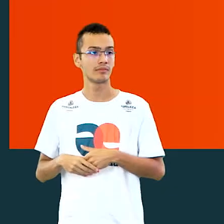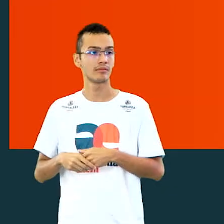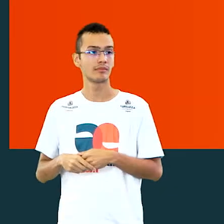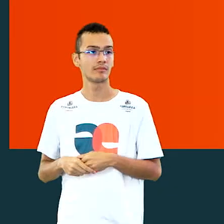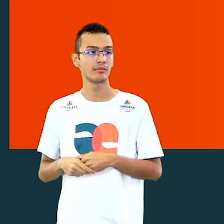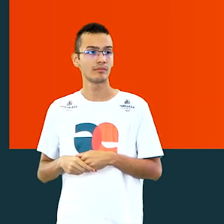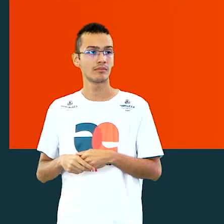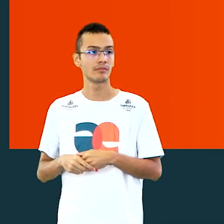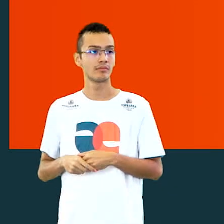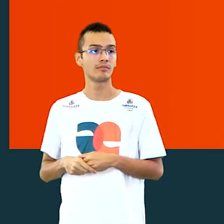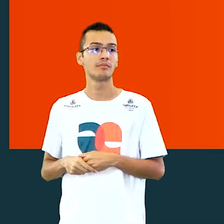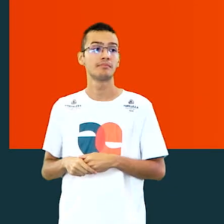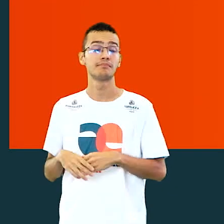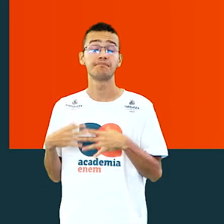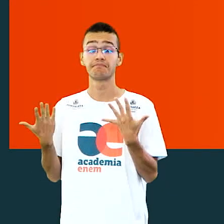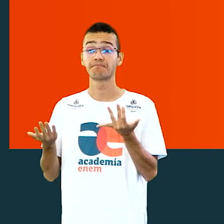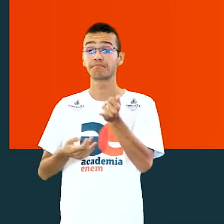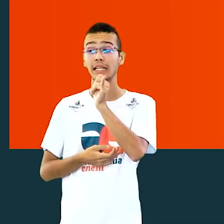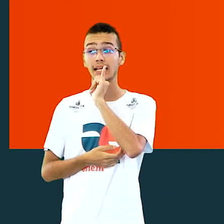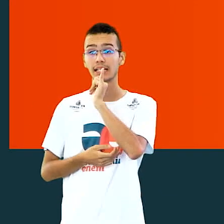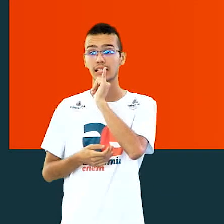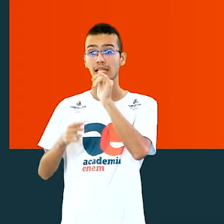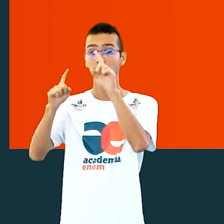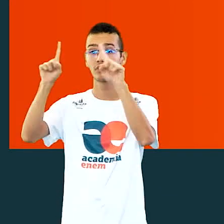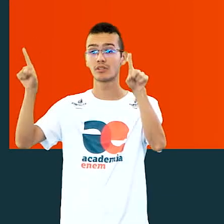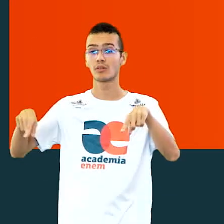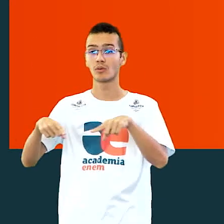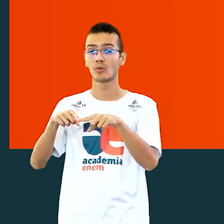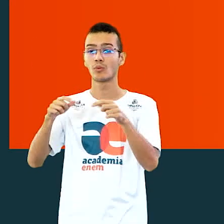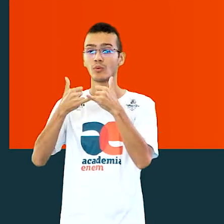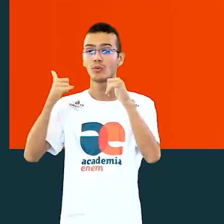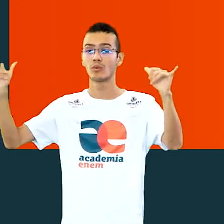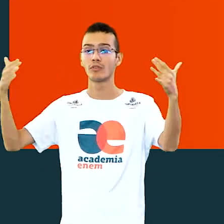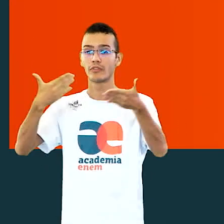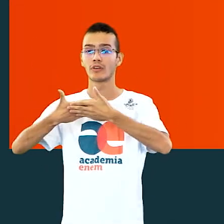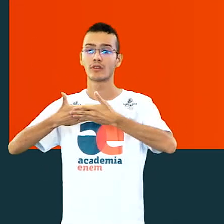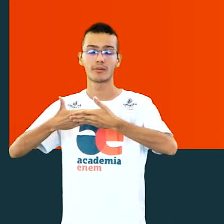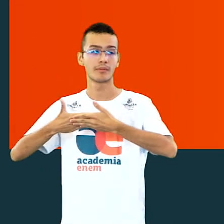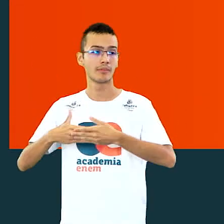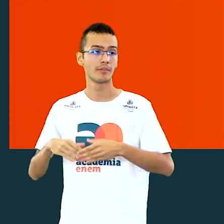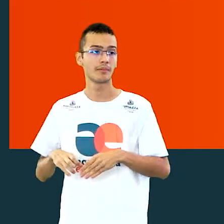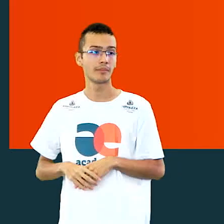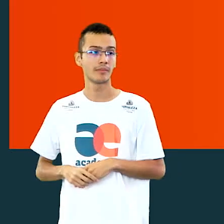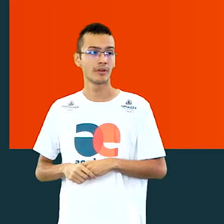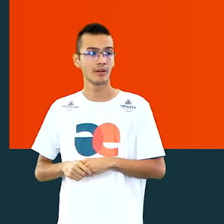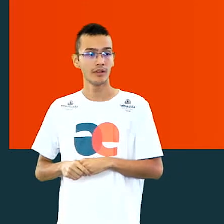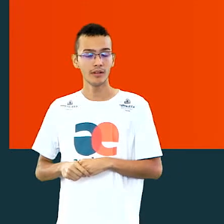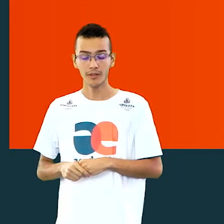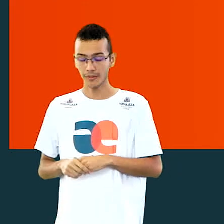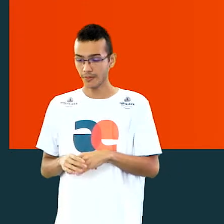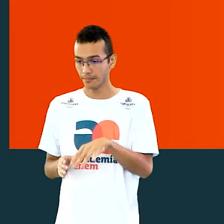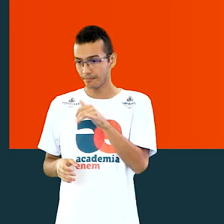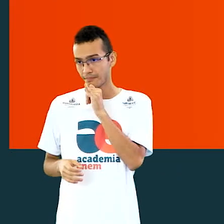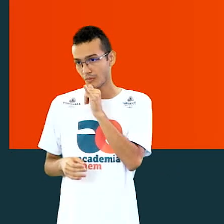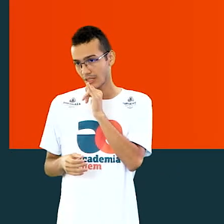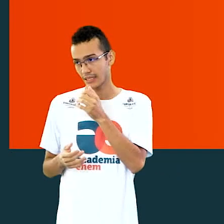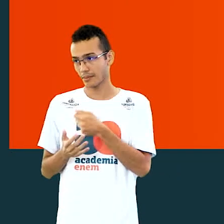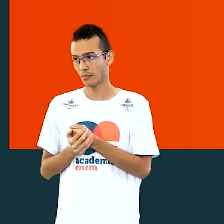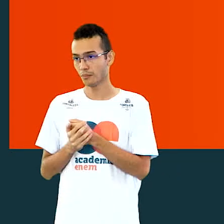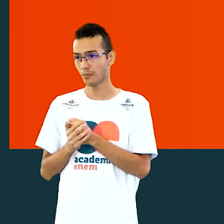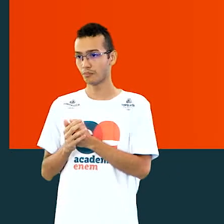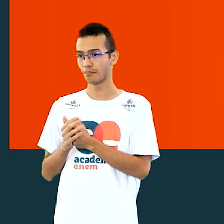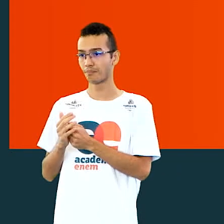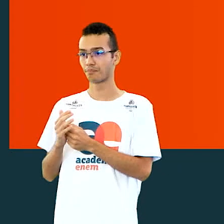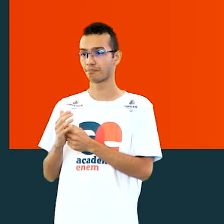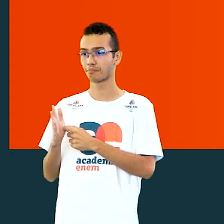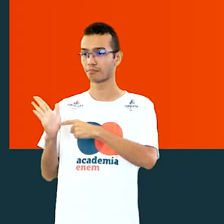Todo circuito, vamos lá. Exemplo de circuito fechado. Vamos lá. Quando você aperta o interruptor da sua casa